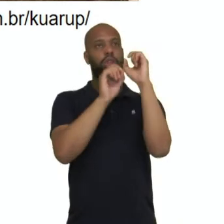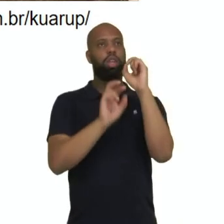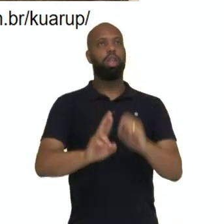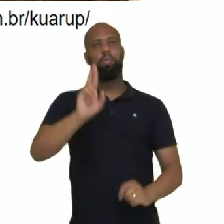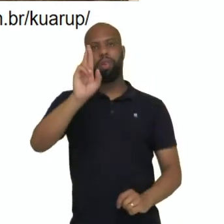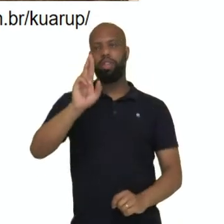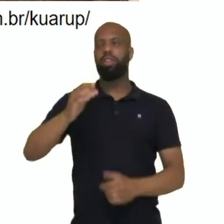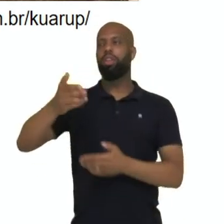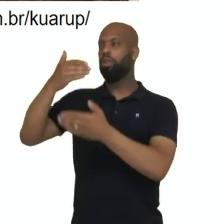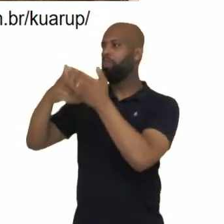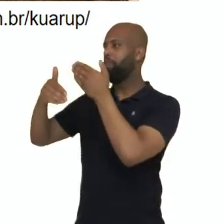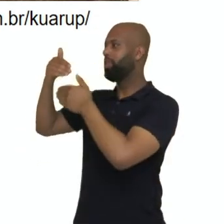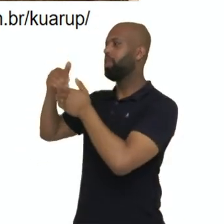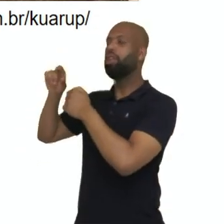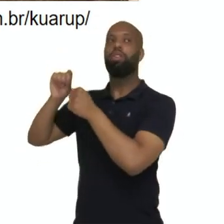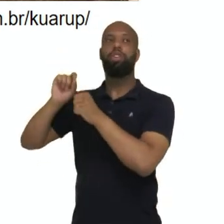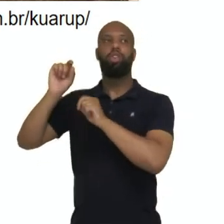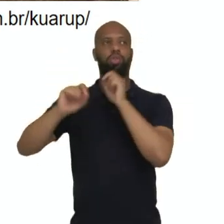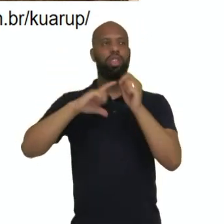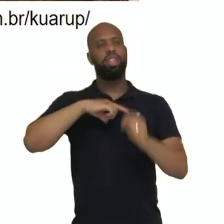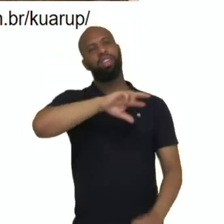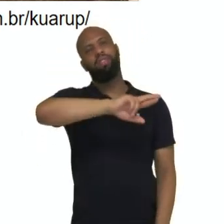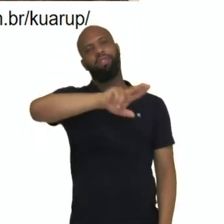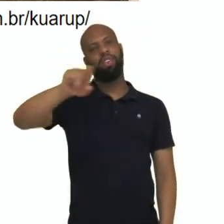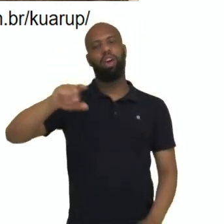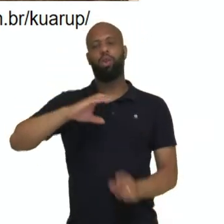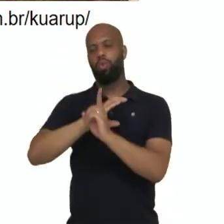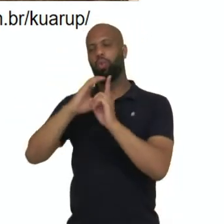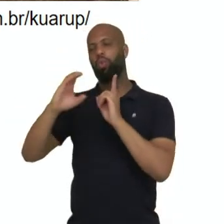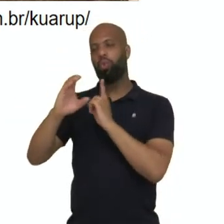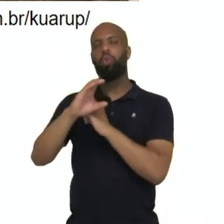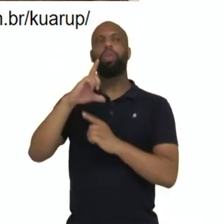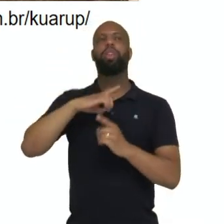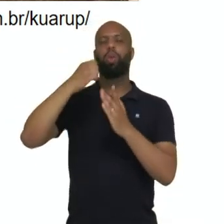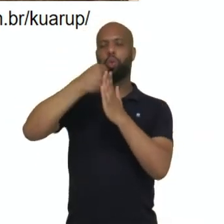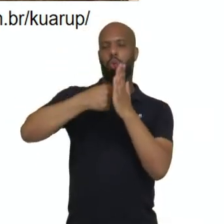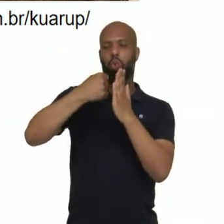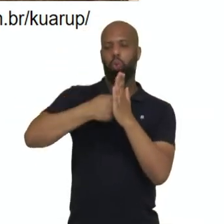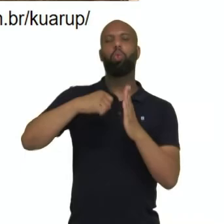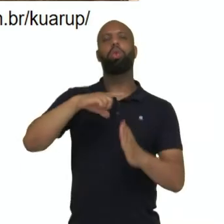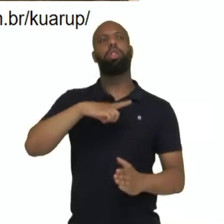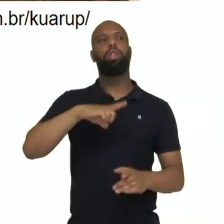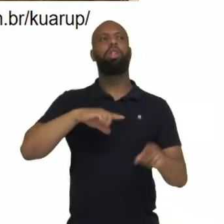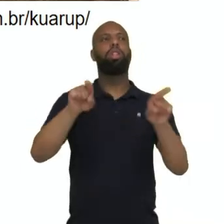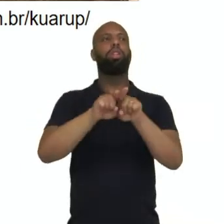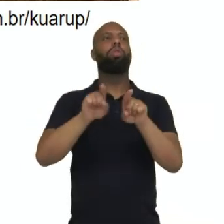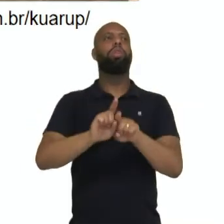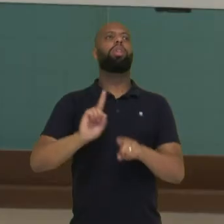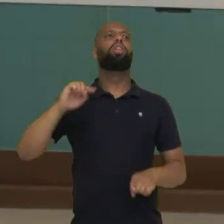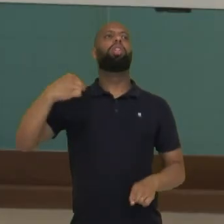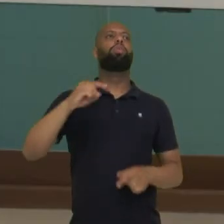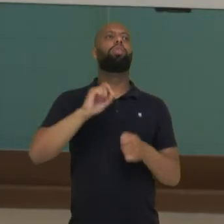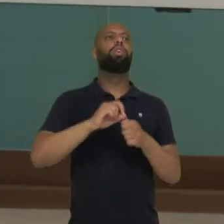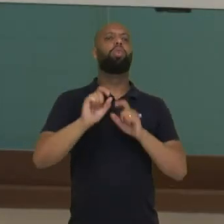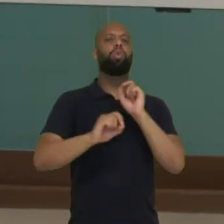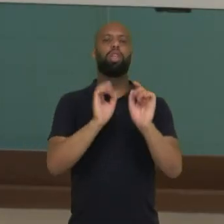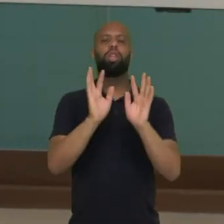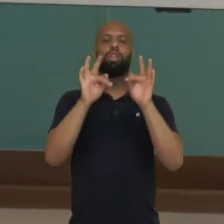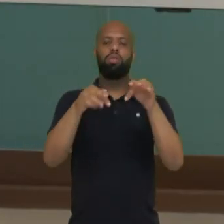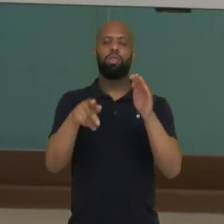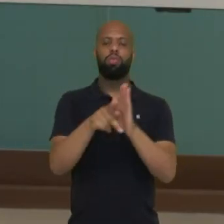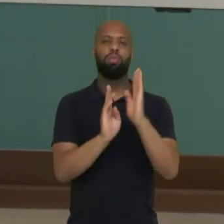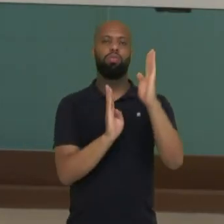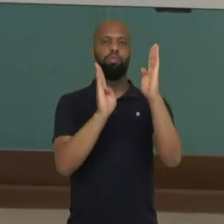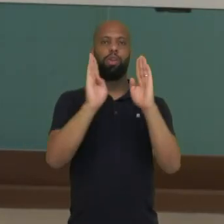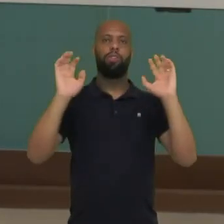os ancestrais, aí fazem vários rituais, inclusive com lutas e tal, e depois jogam no final desse período